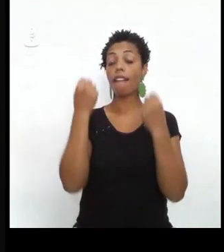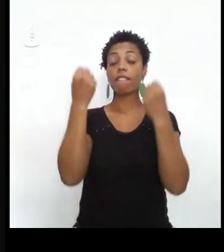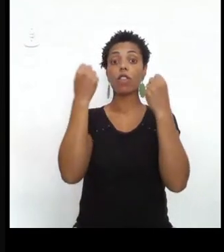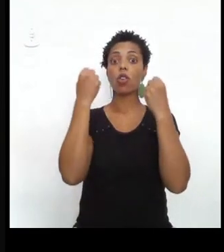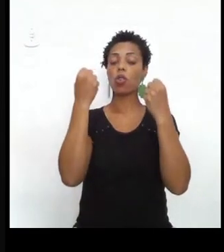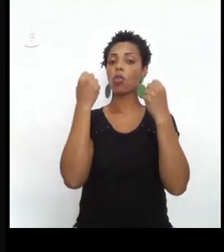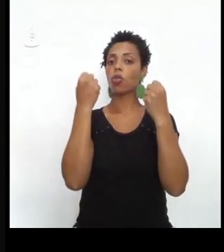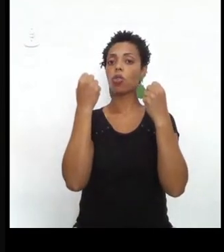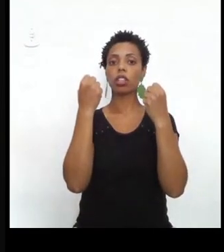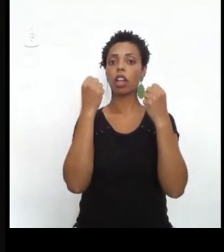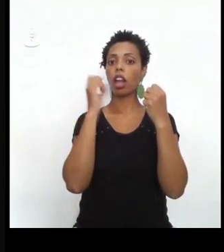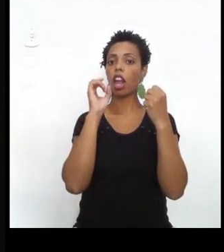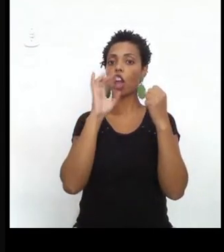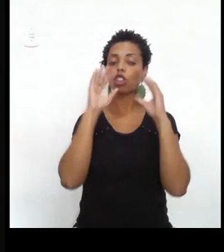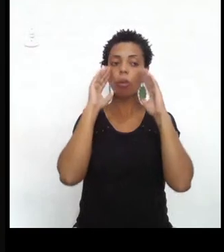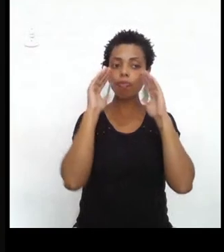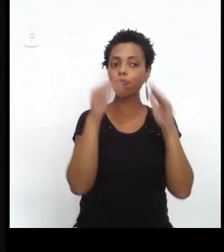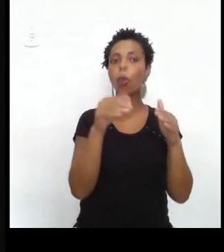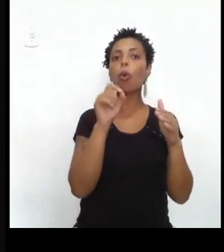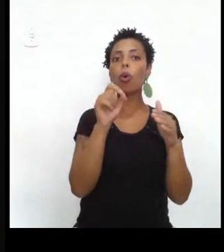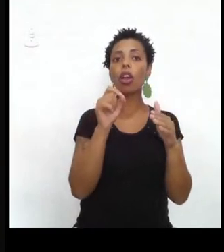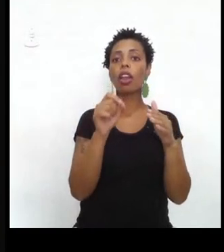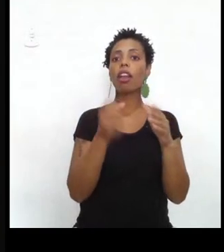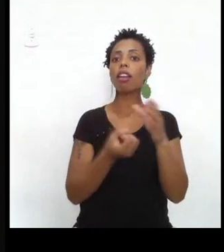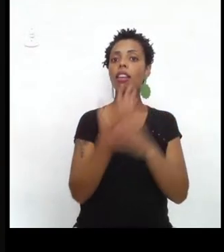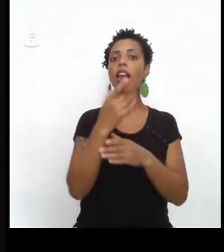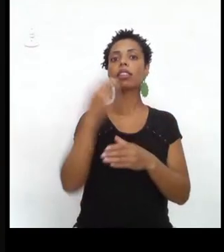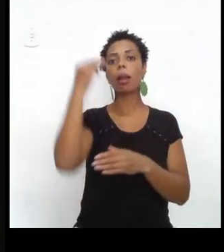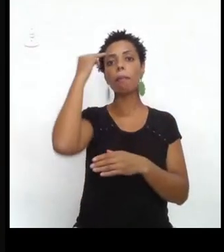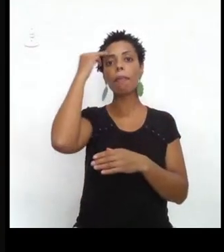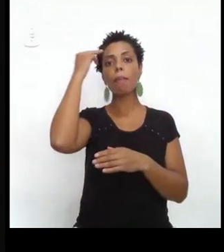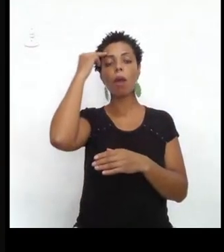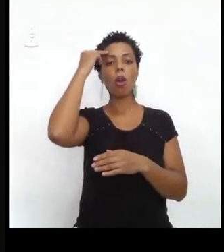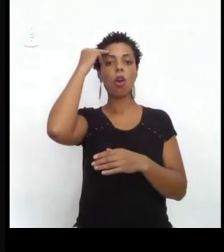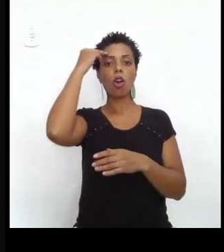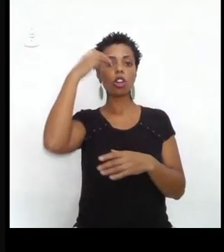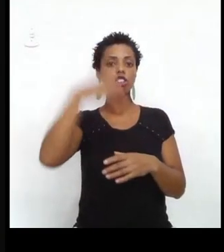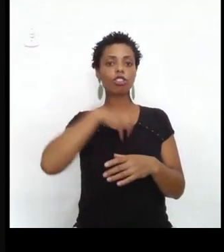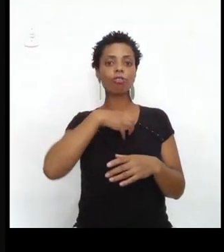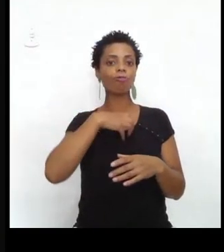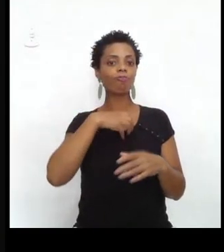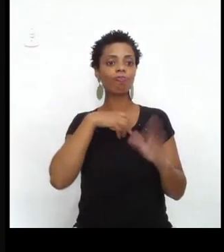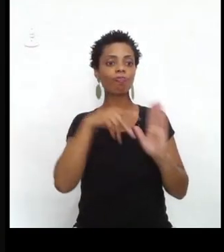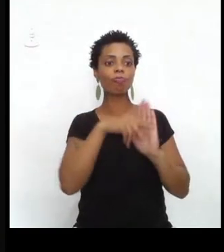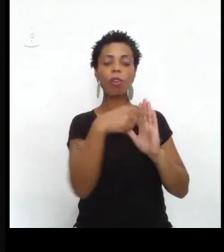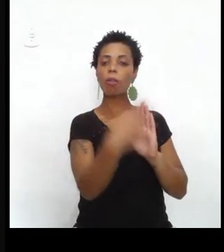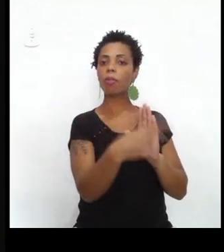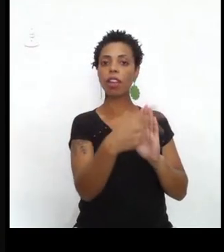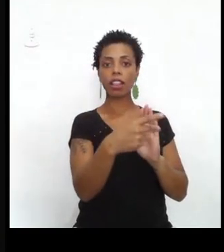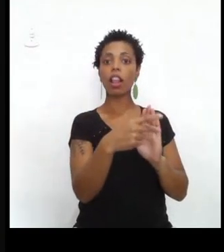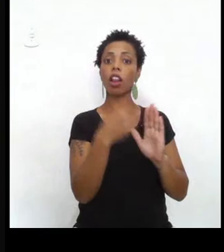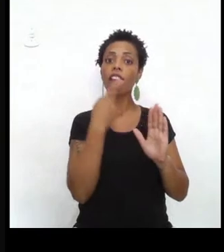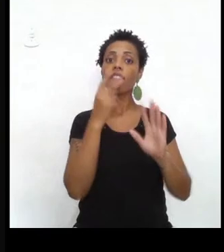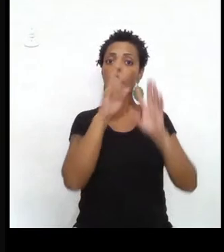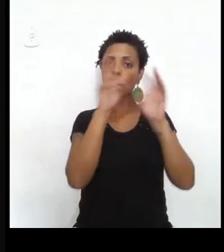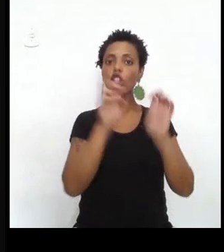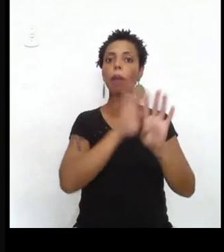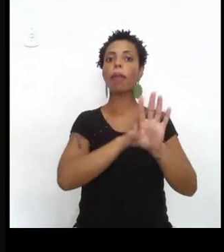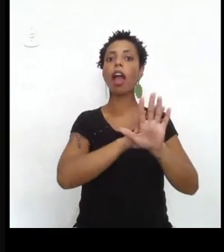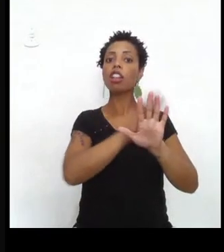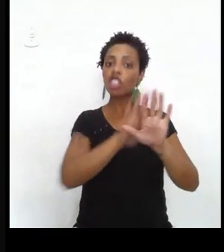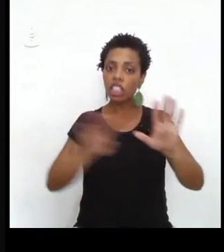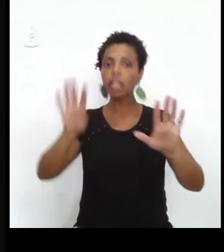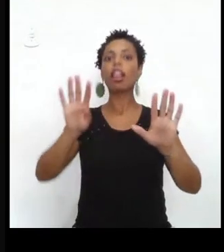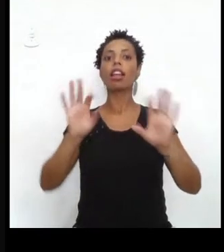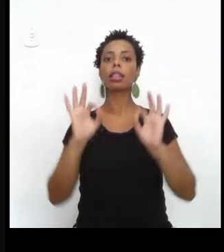tem que permitia a recurso recurso também não ter assim mais cima dele ciência assim como o mapa eles DVD